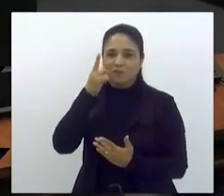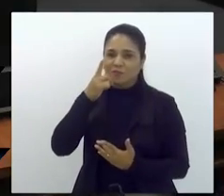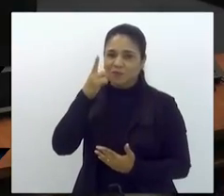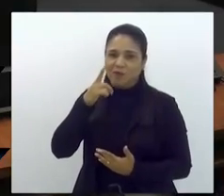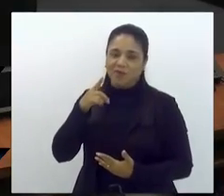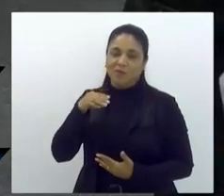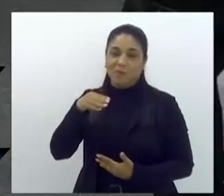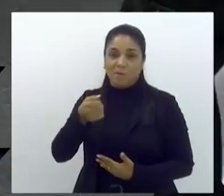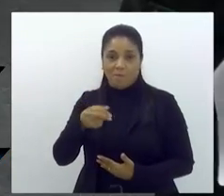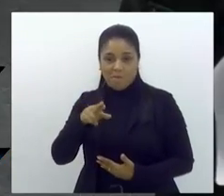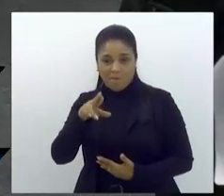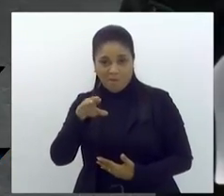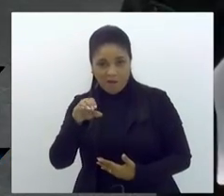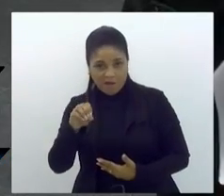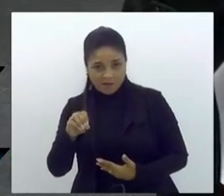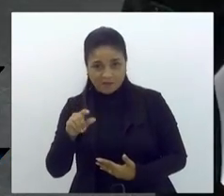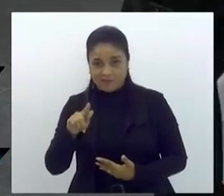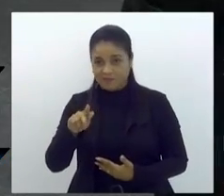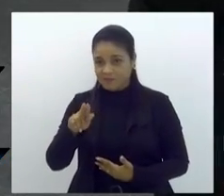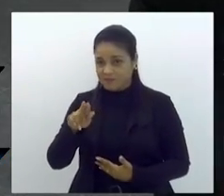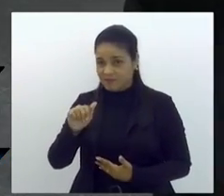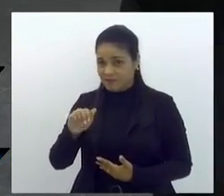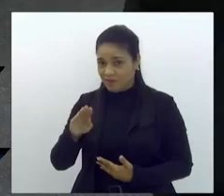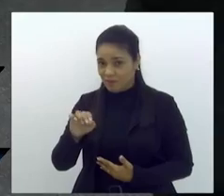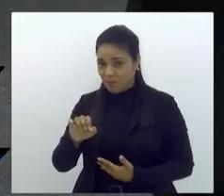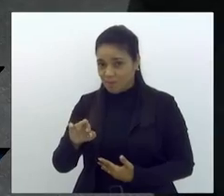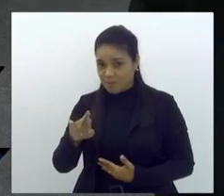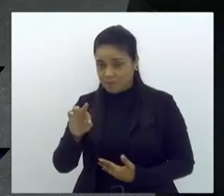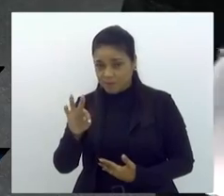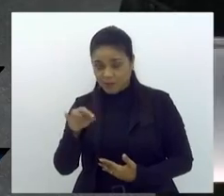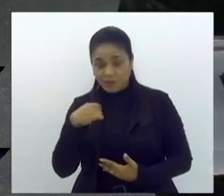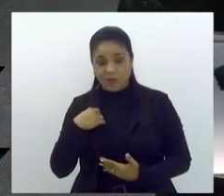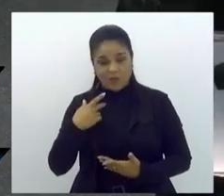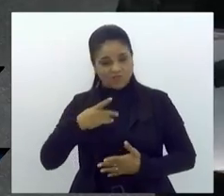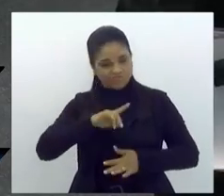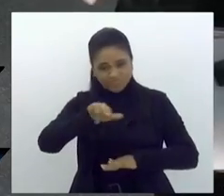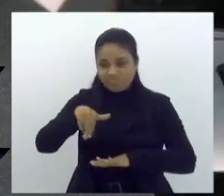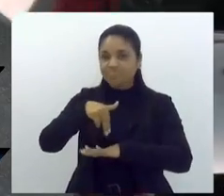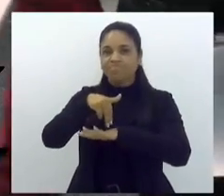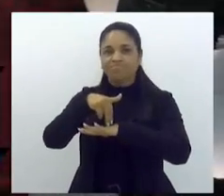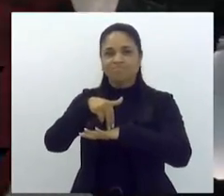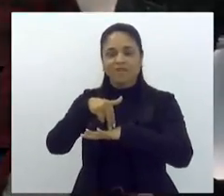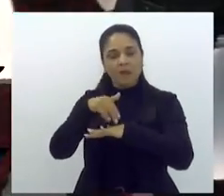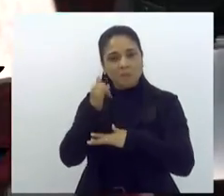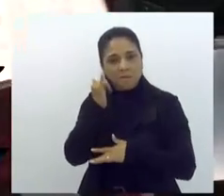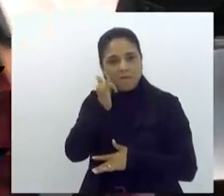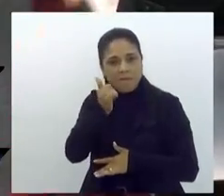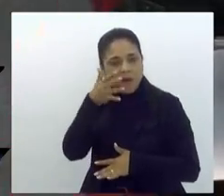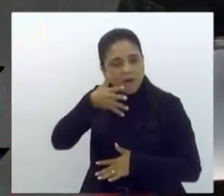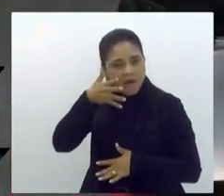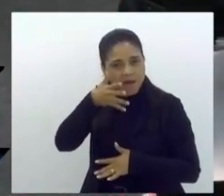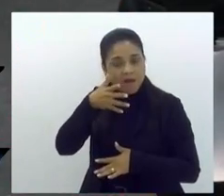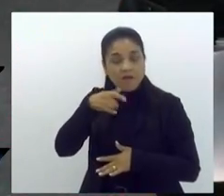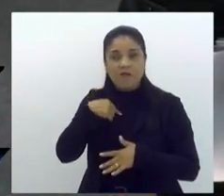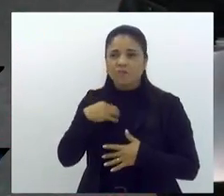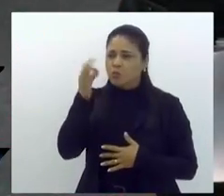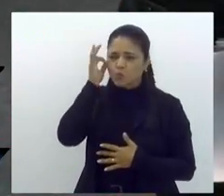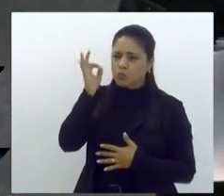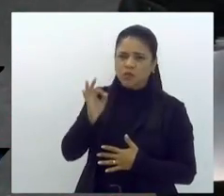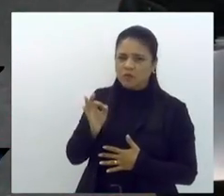Gualberto que eu fiz questão de me pronunciar Até porque não entendi